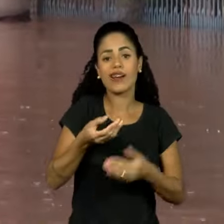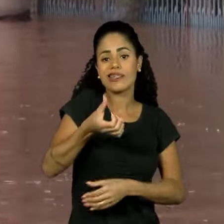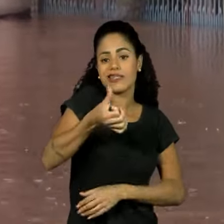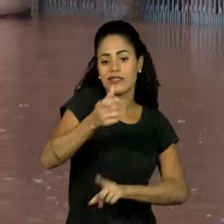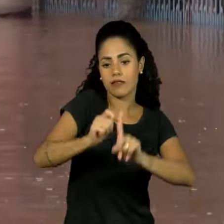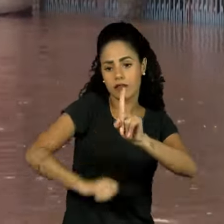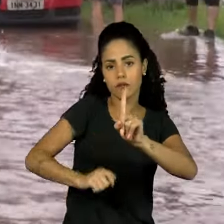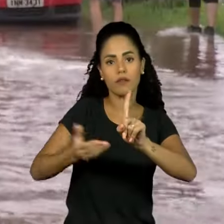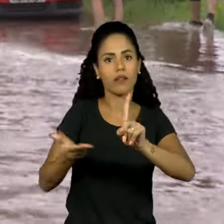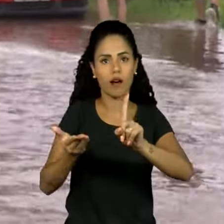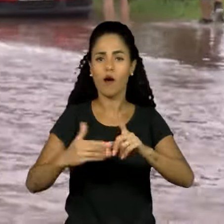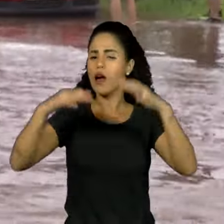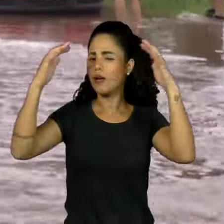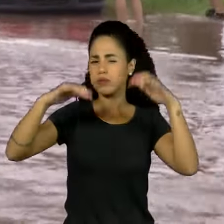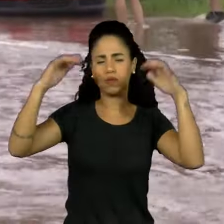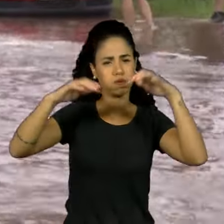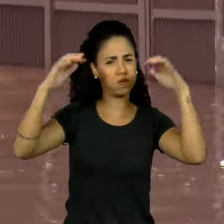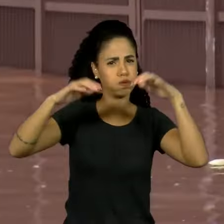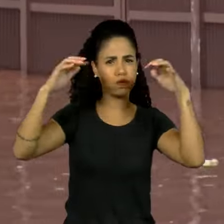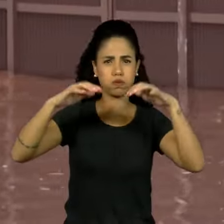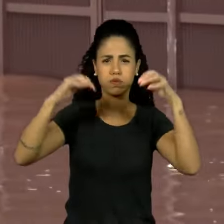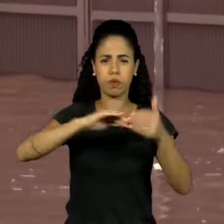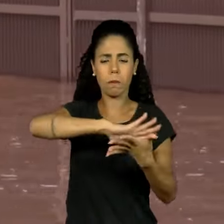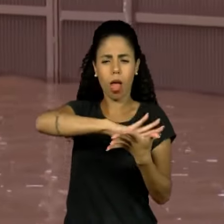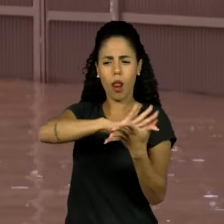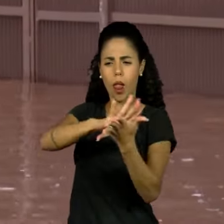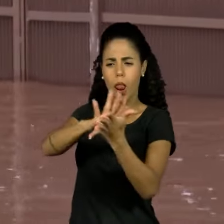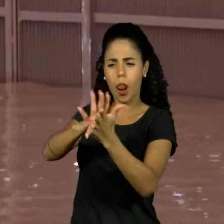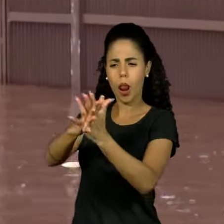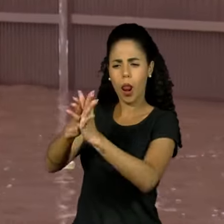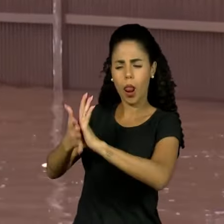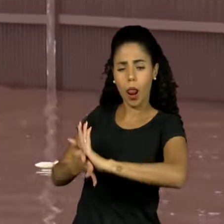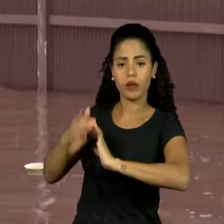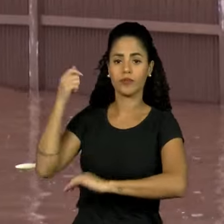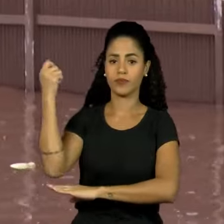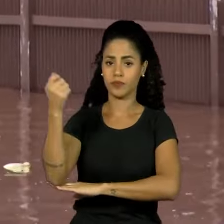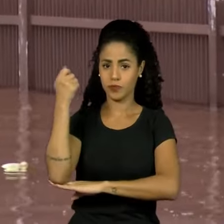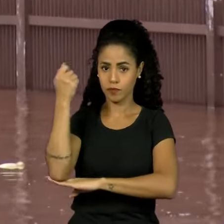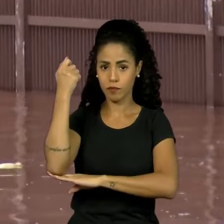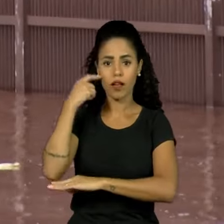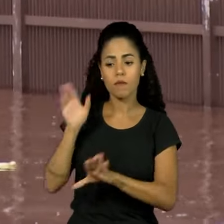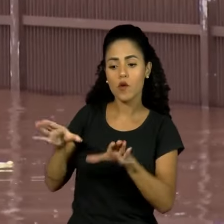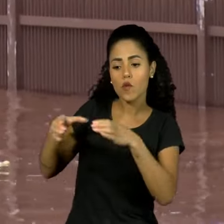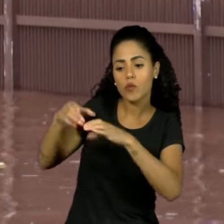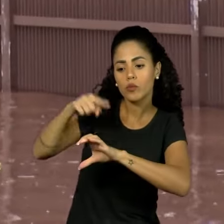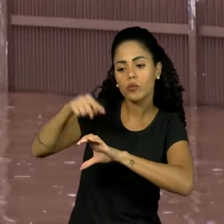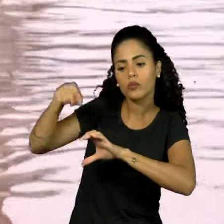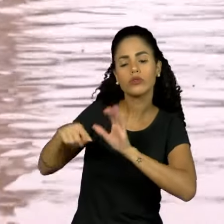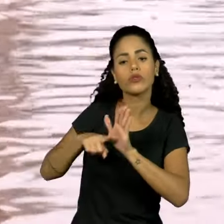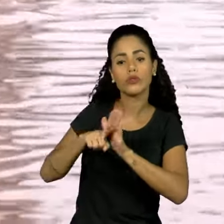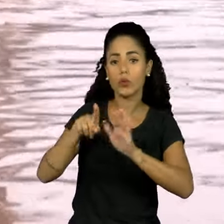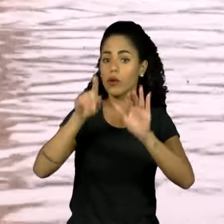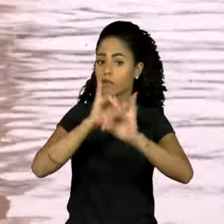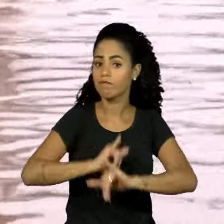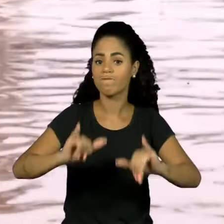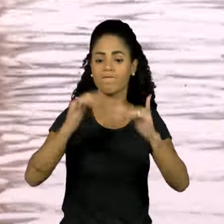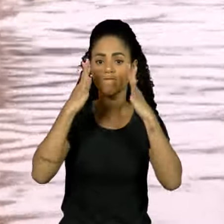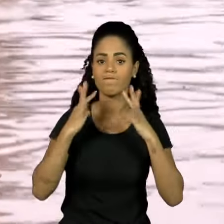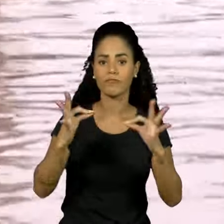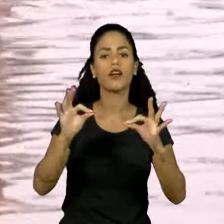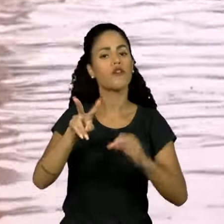meses, cheias devastadoras destruíram parte da Serra Gaúcha. Os cientistas alertam que esses acontecimentos